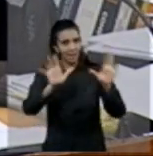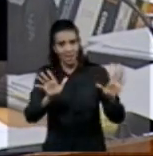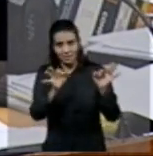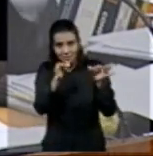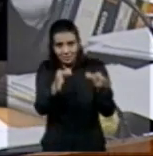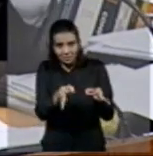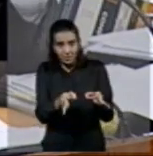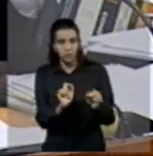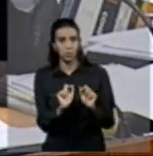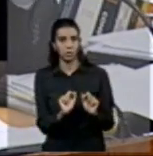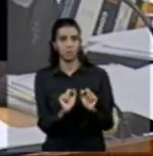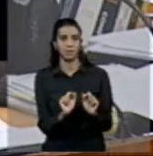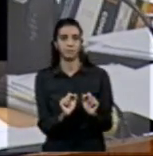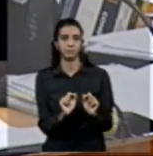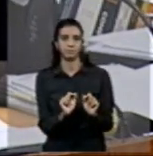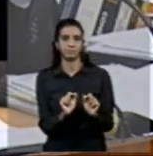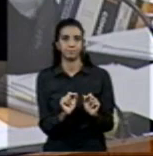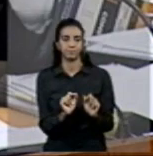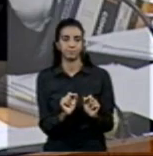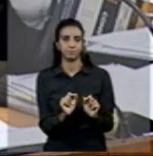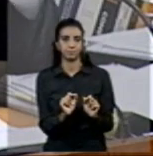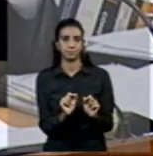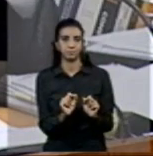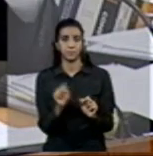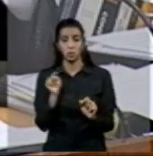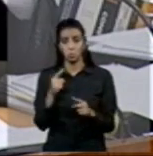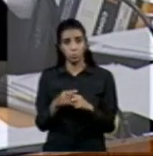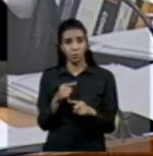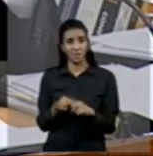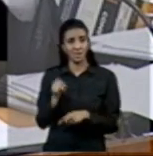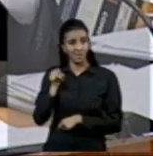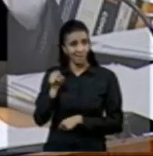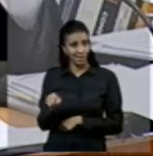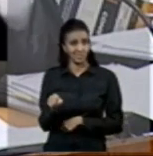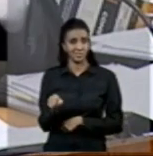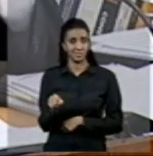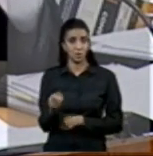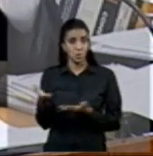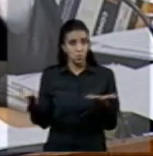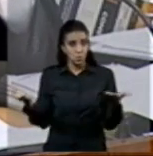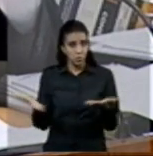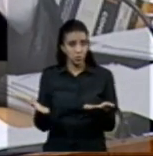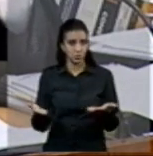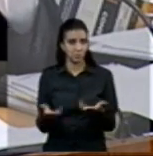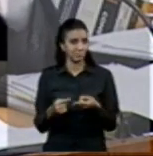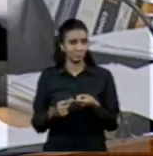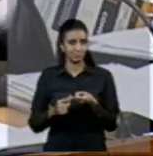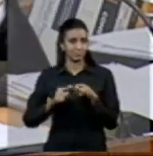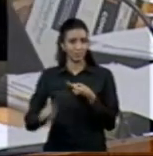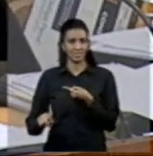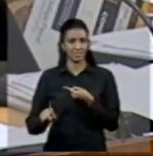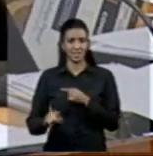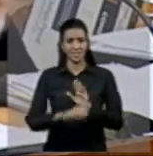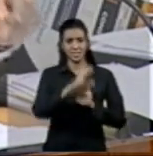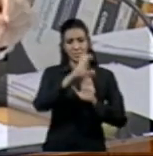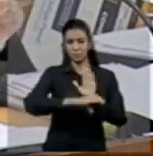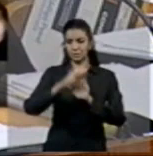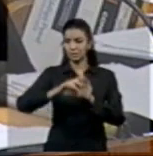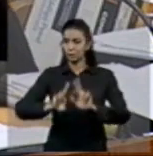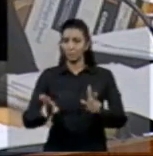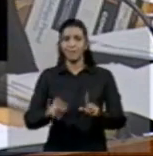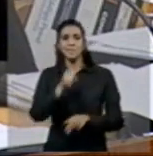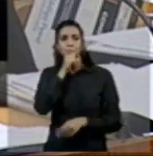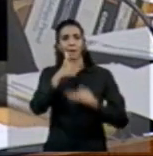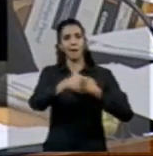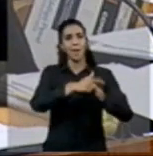imprecisão, a artificialidade, a incompatibilidade atual dessa diferenciação atividade